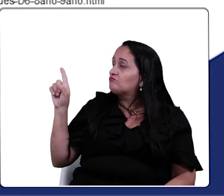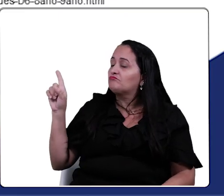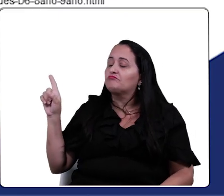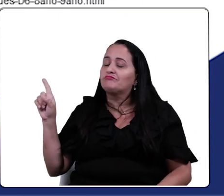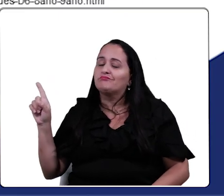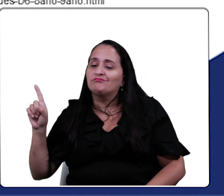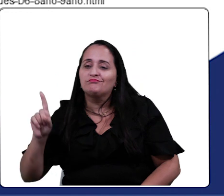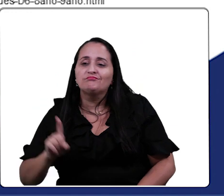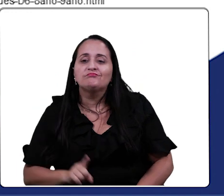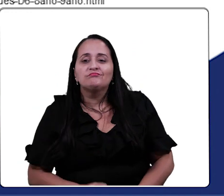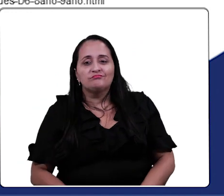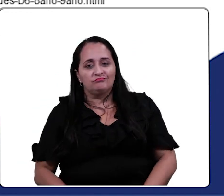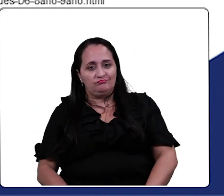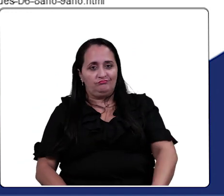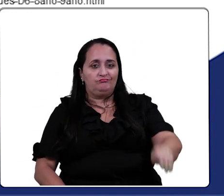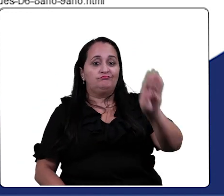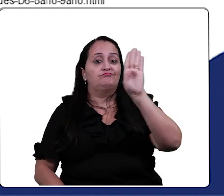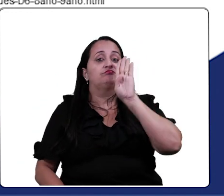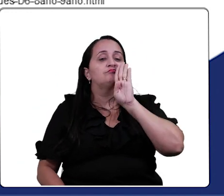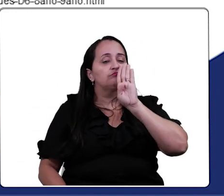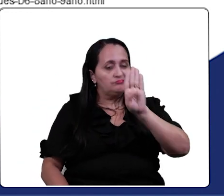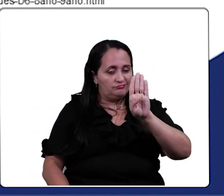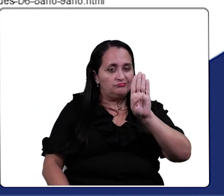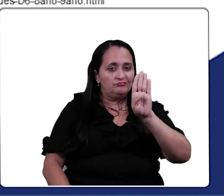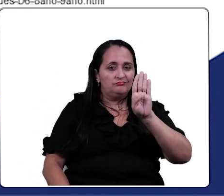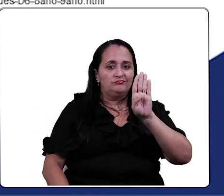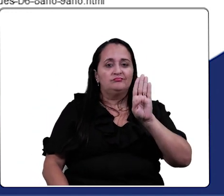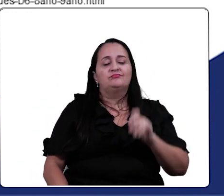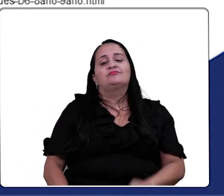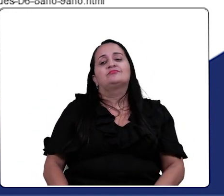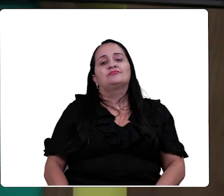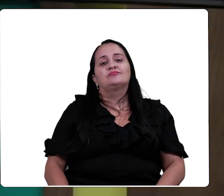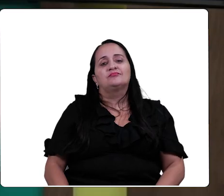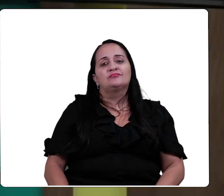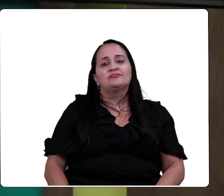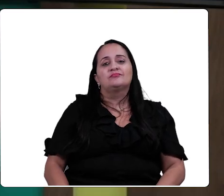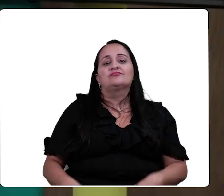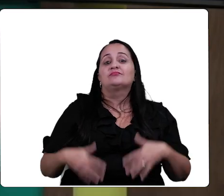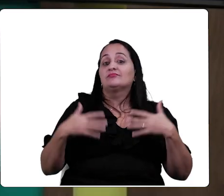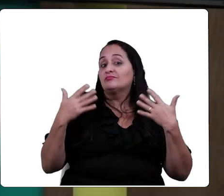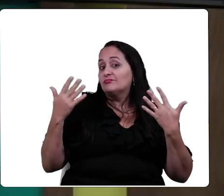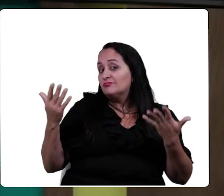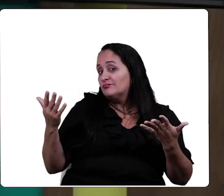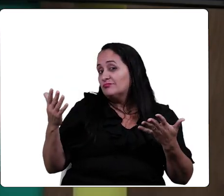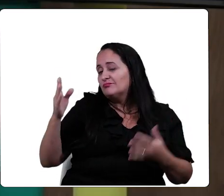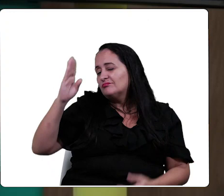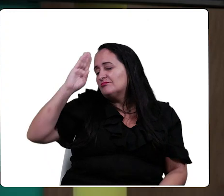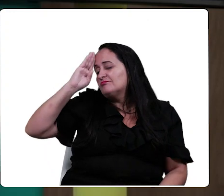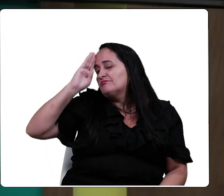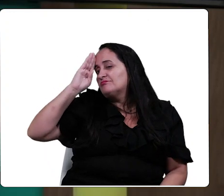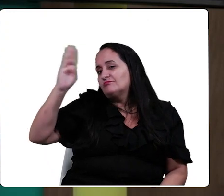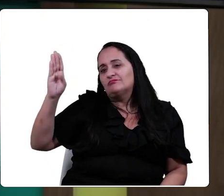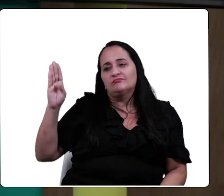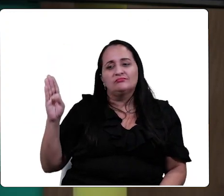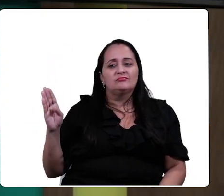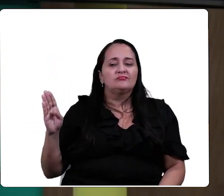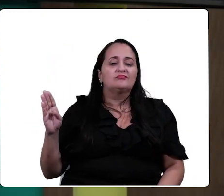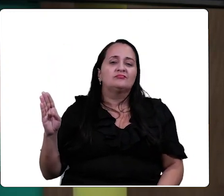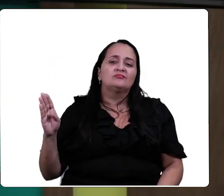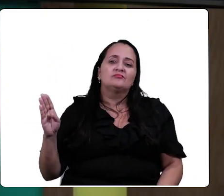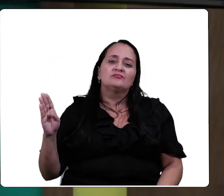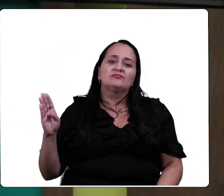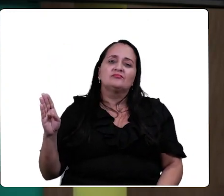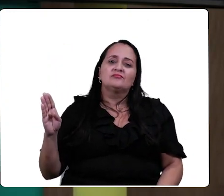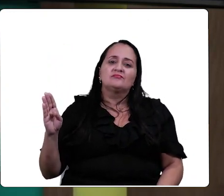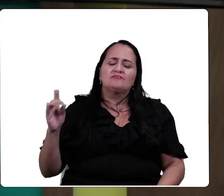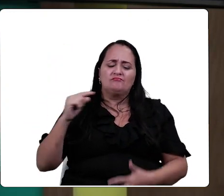charge. É representação da fome. Então, esse é o assunto principal. Vários